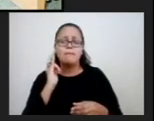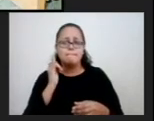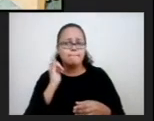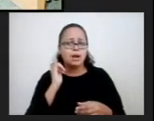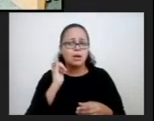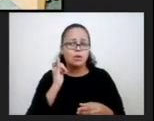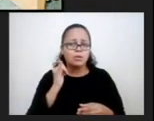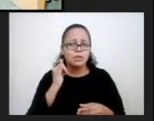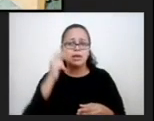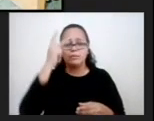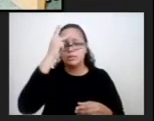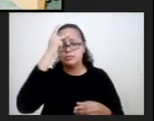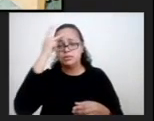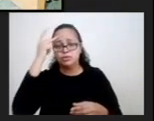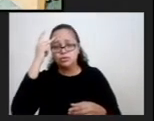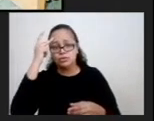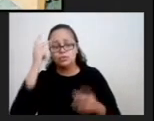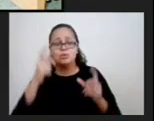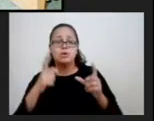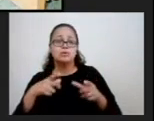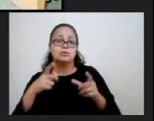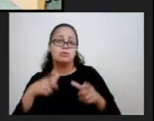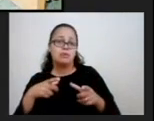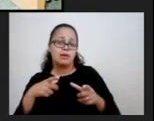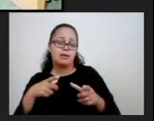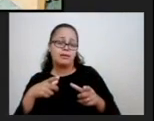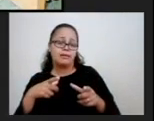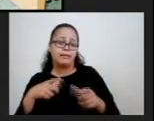demais pessoas como era esse novo lugar que ninguém conhecia.